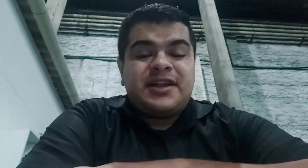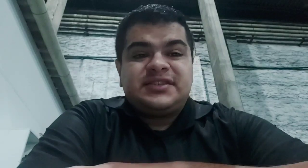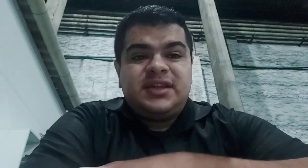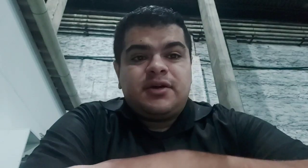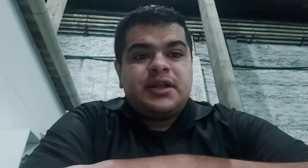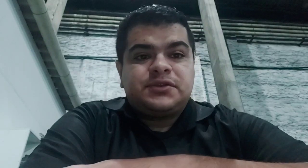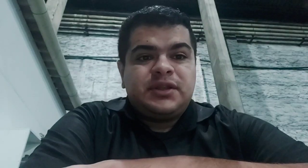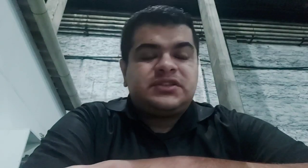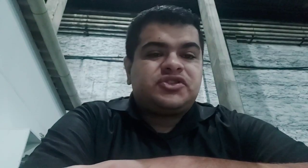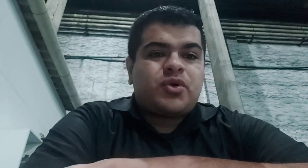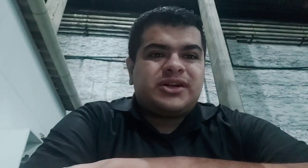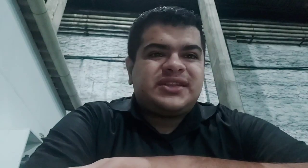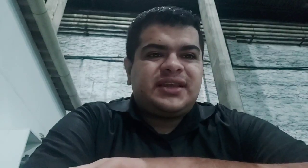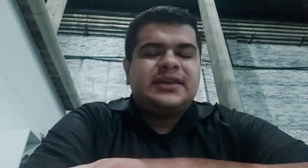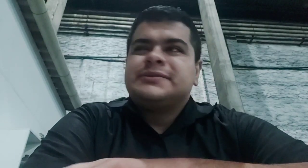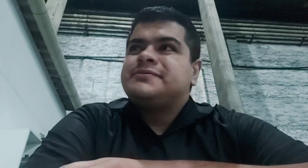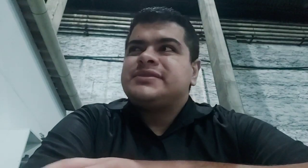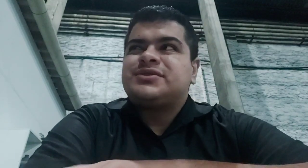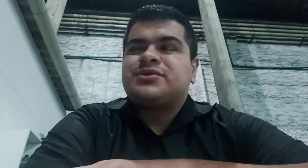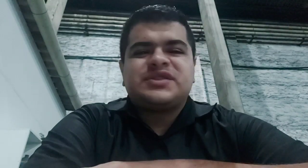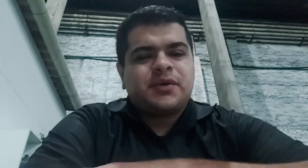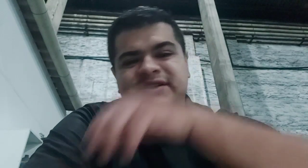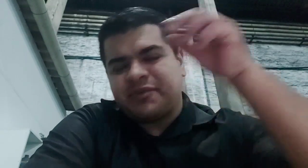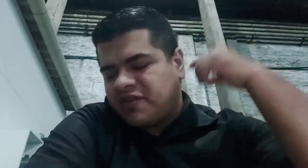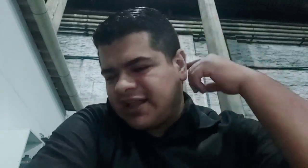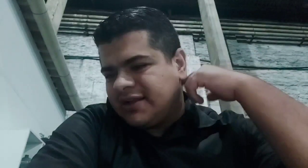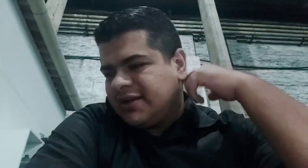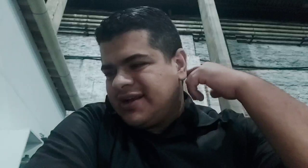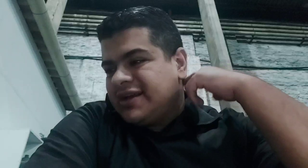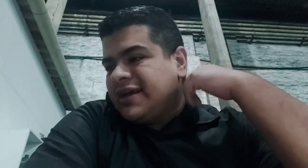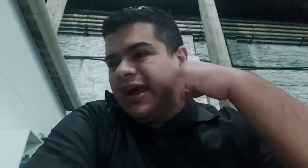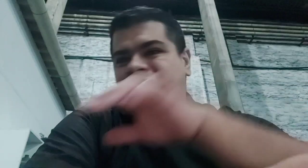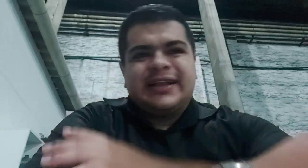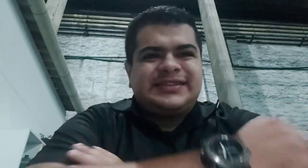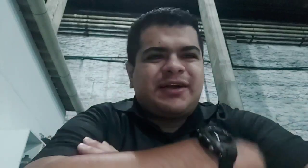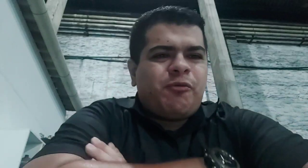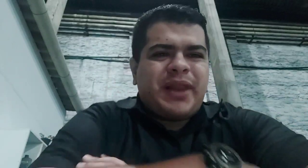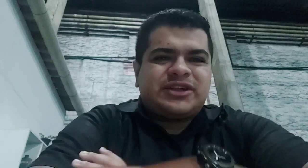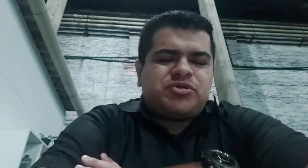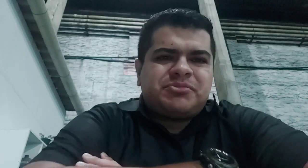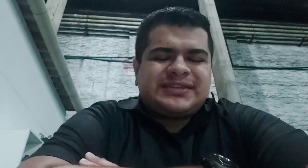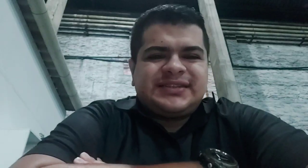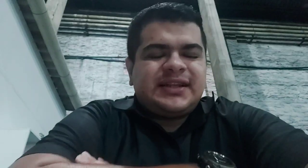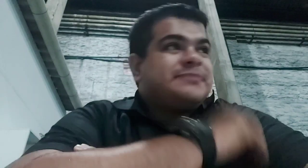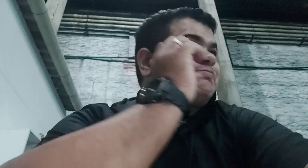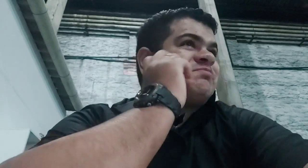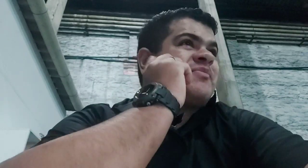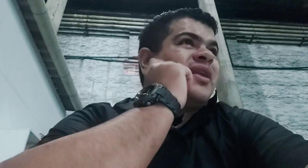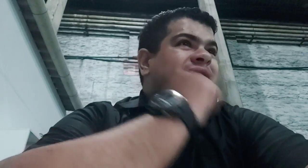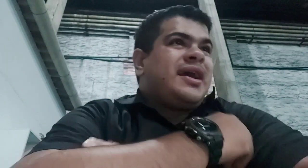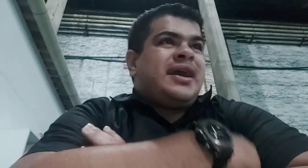E aí, senhoras e senhores, Ulisses Costa aqui, instrutor de segurança privada. Dia complexo hoje em Brasília,